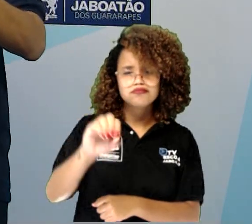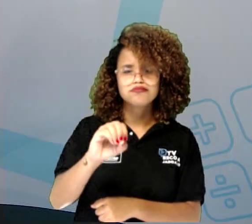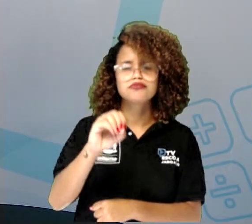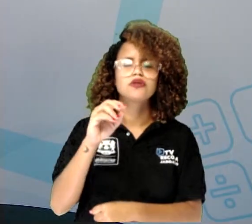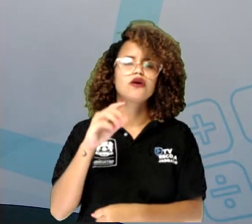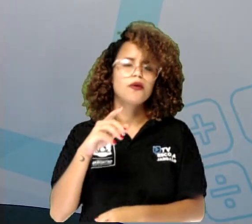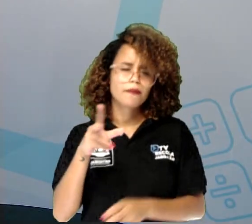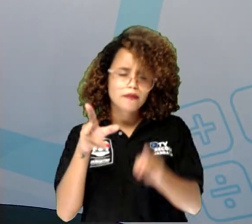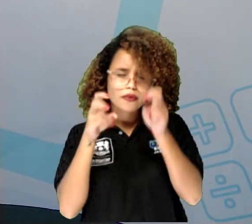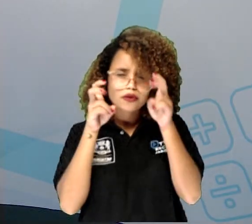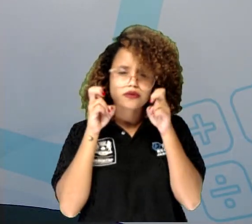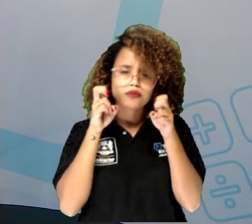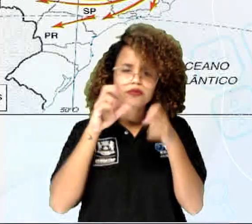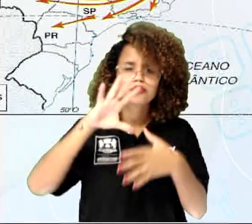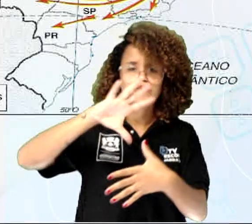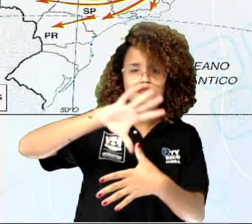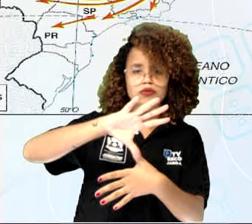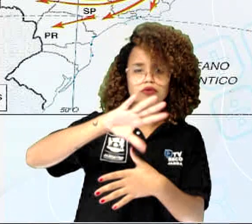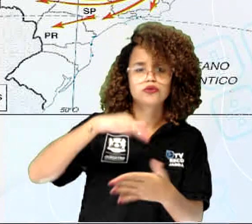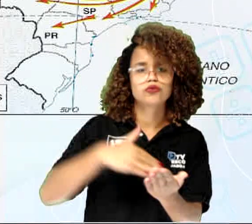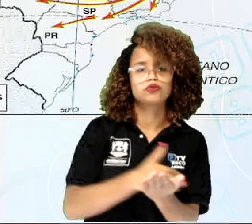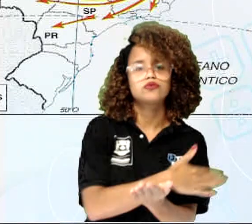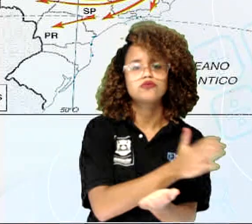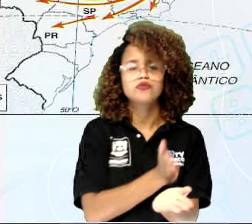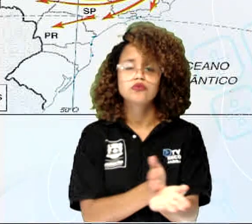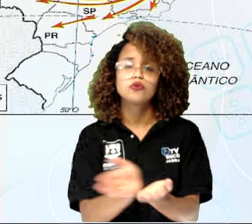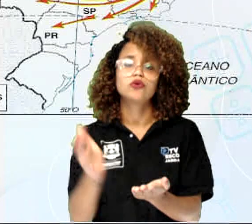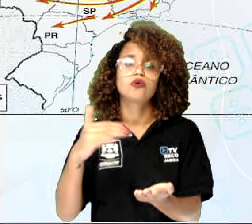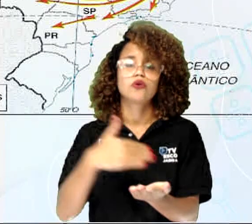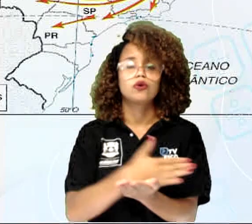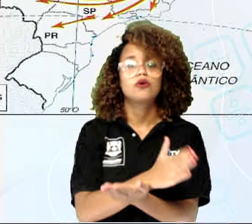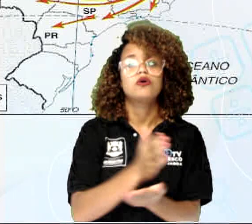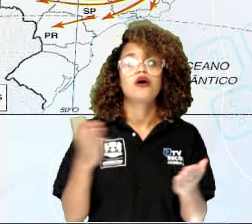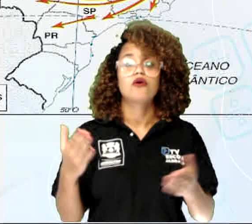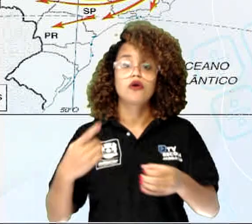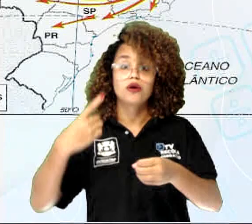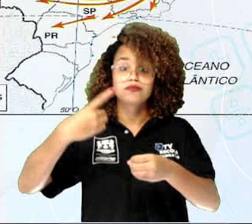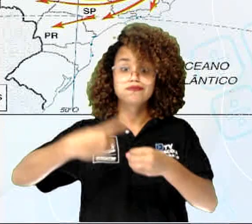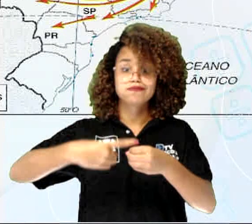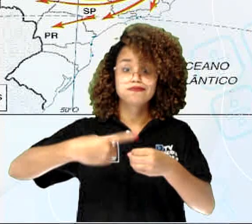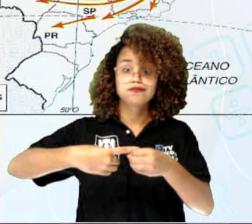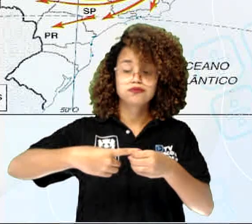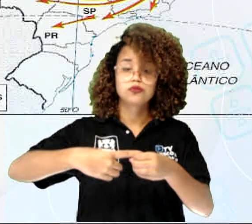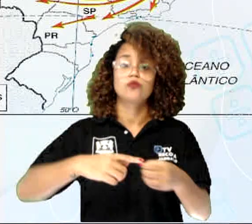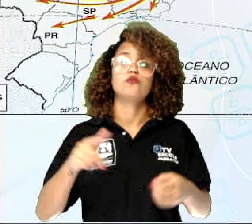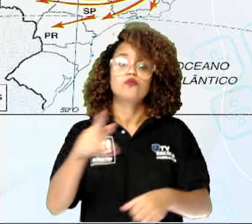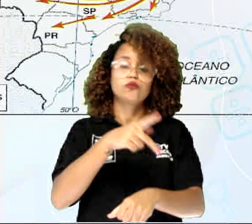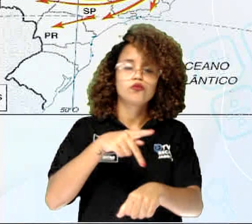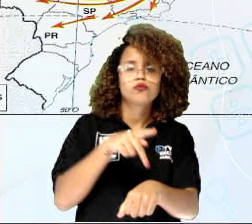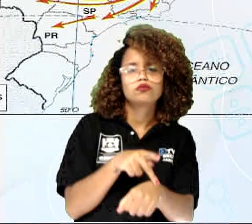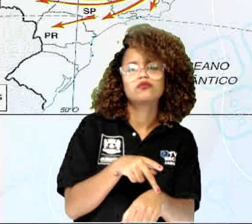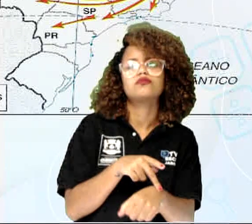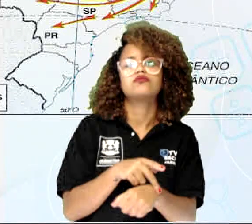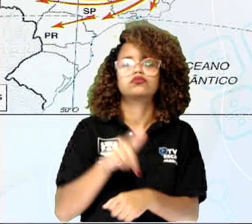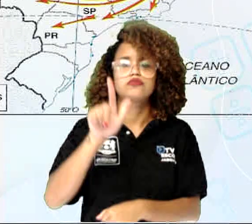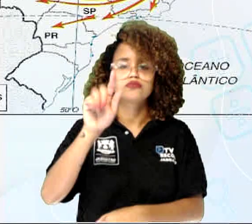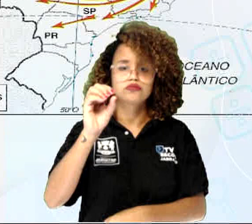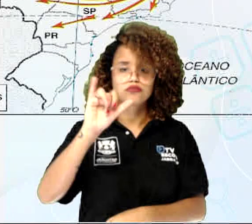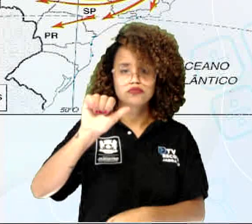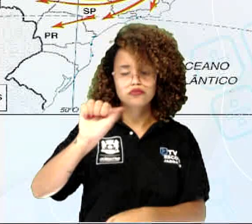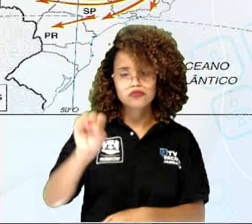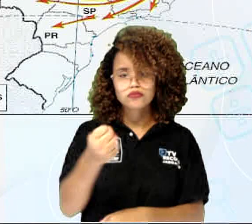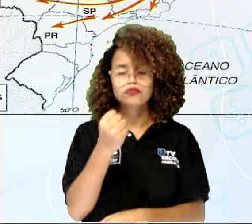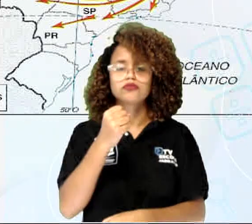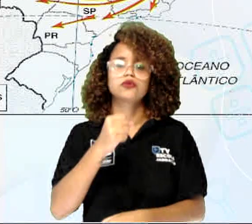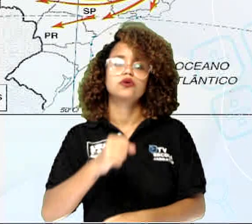no mapa que as setinhas elas estão indo em direção ao interior do país. Tá chegando ali em Goiás,